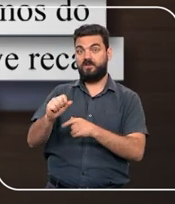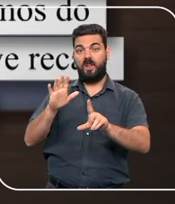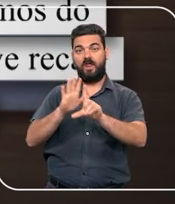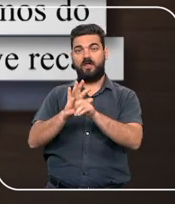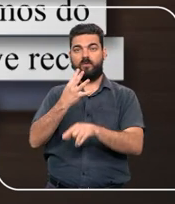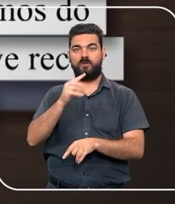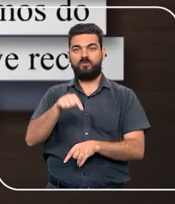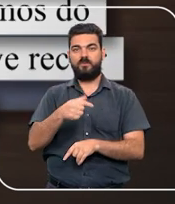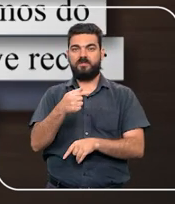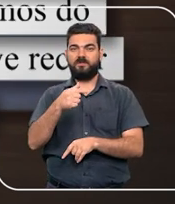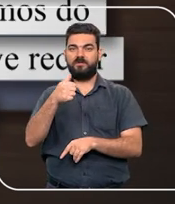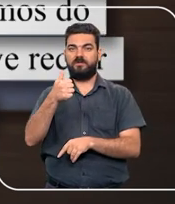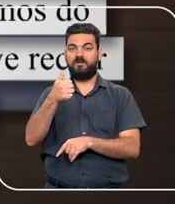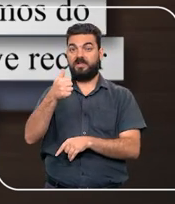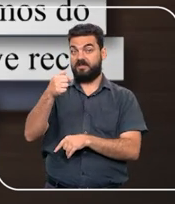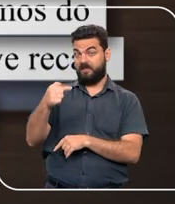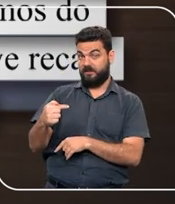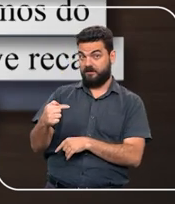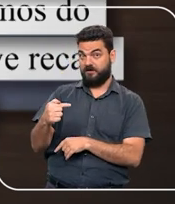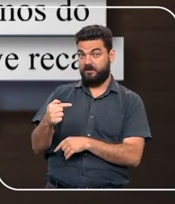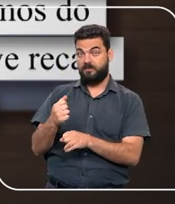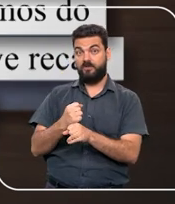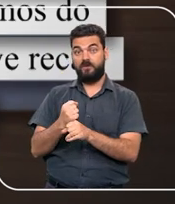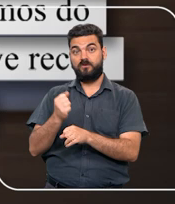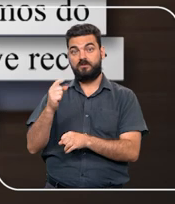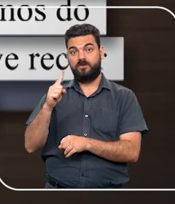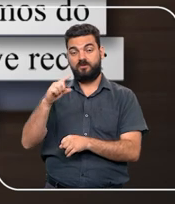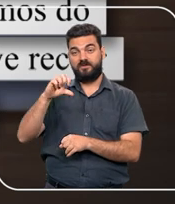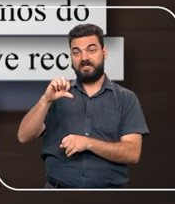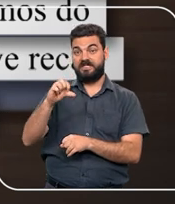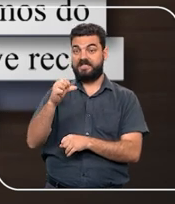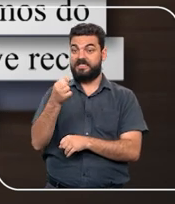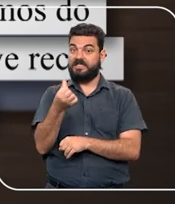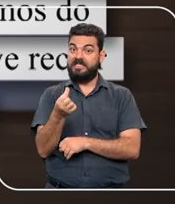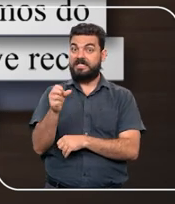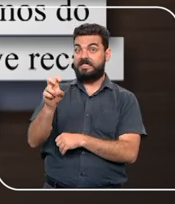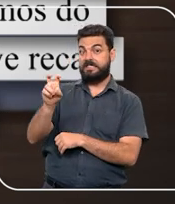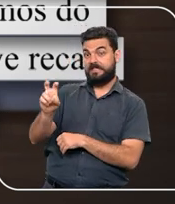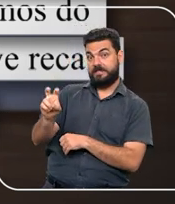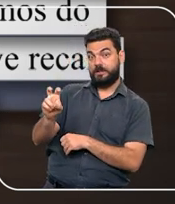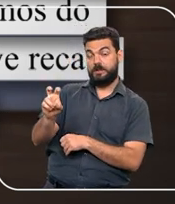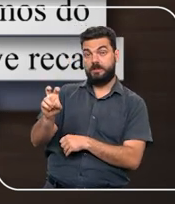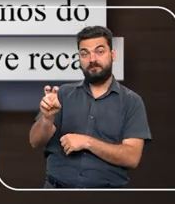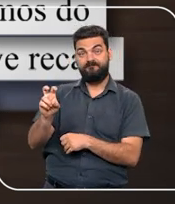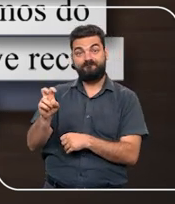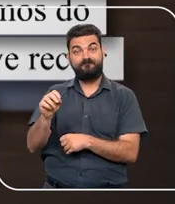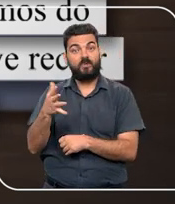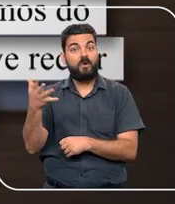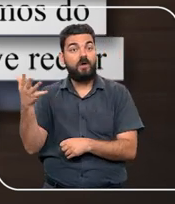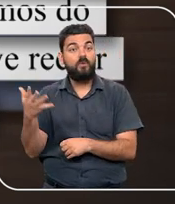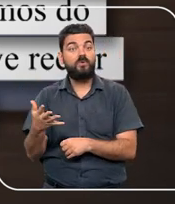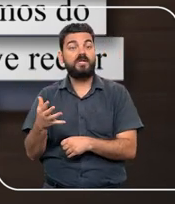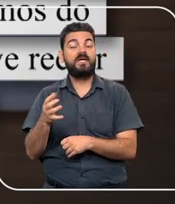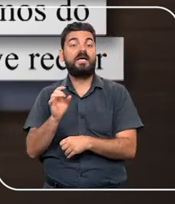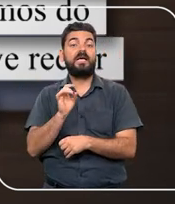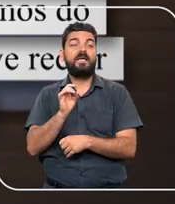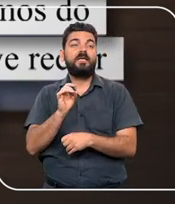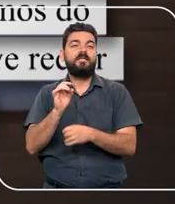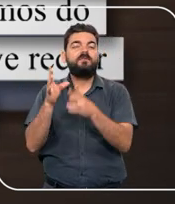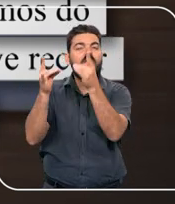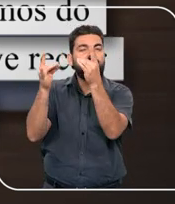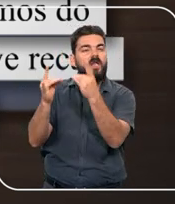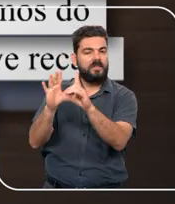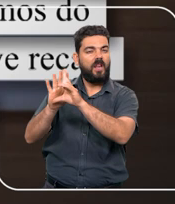18 da Lei 4717 de 1965 motivo pelo qual a